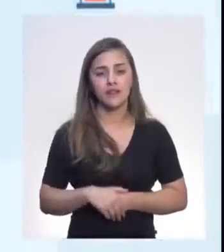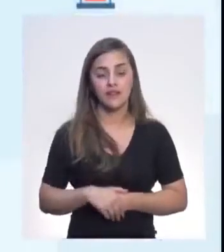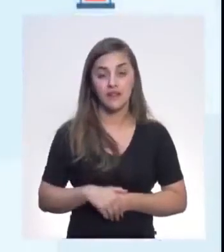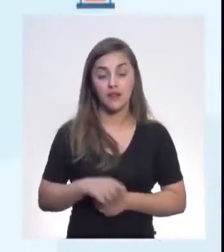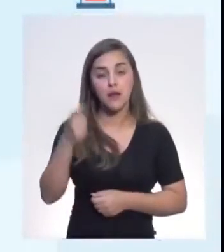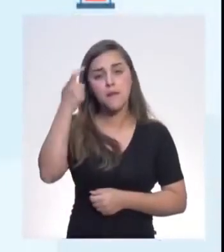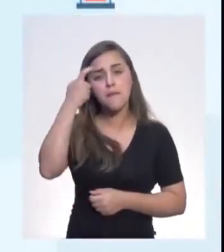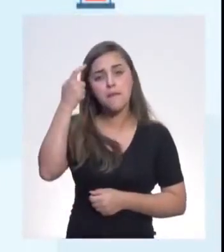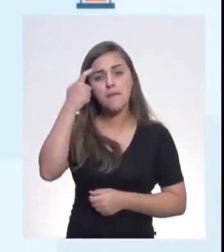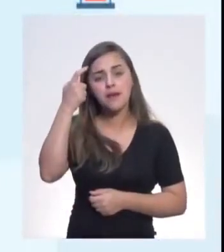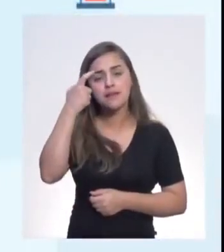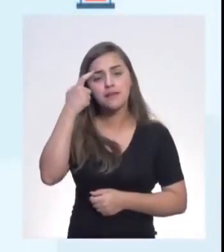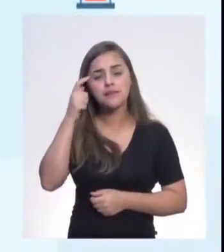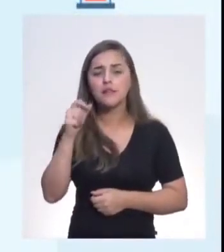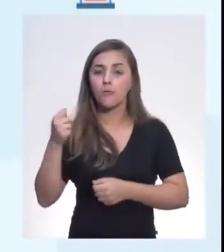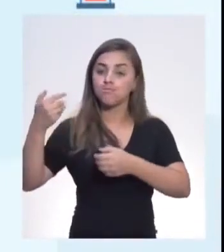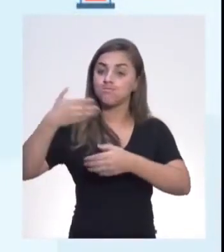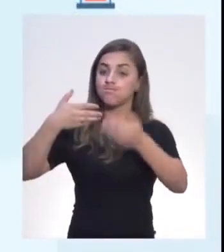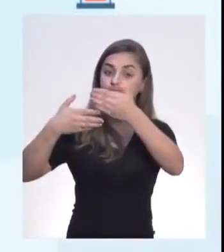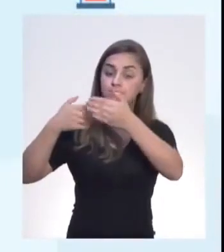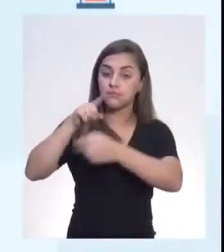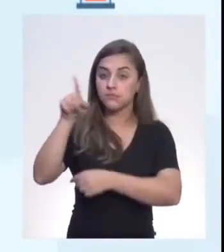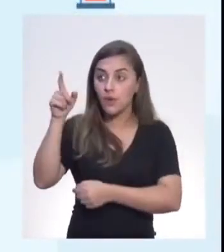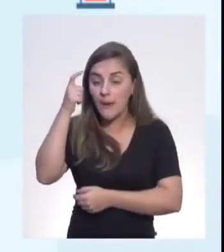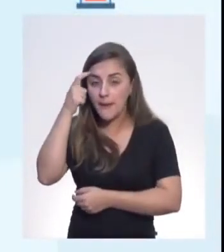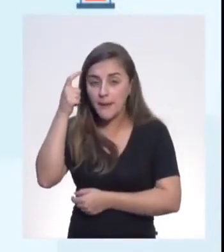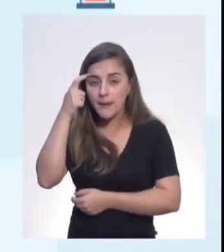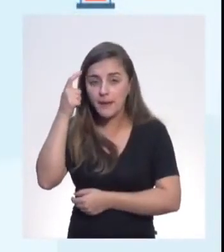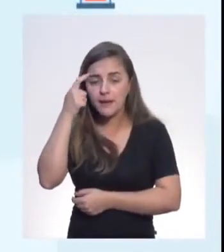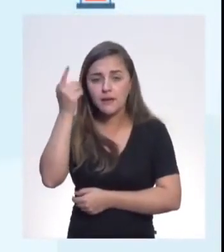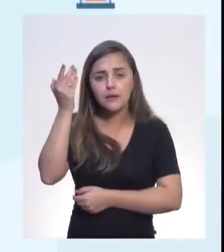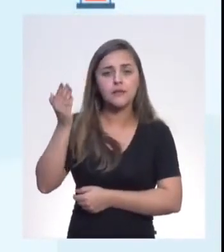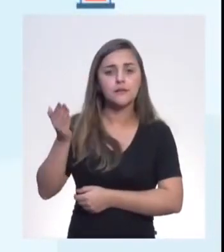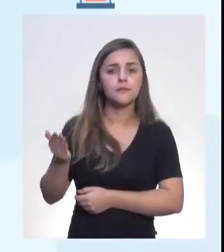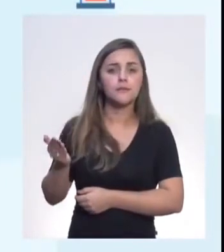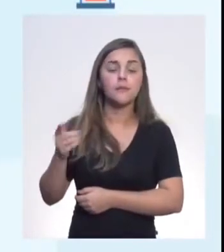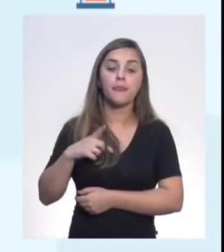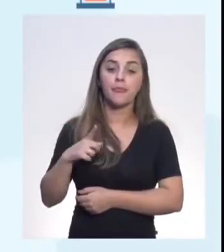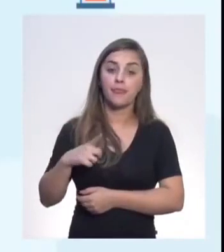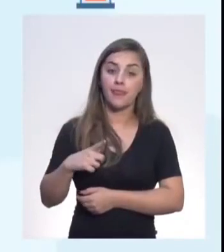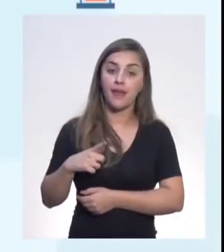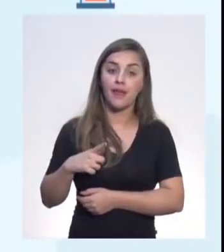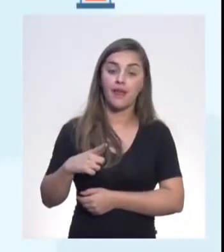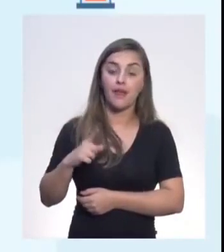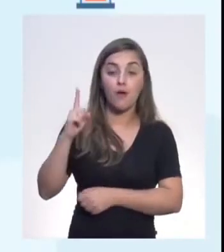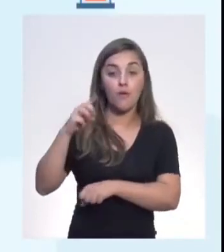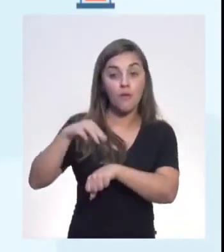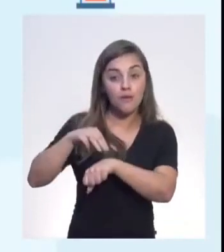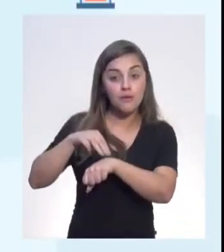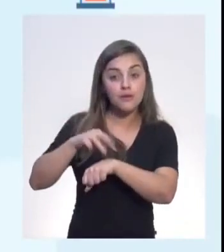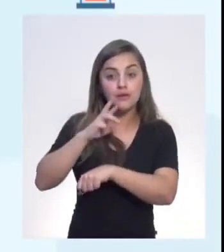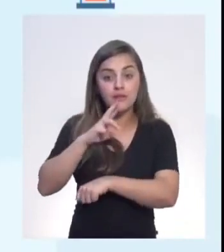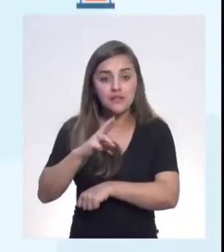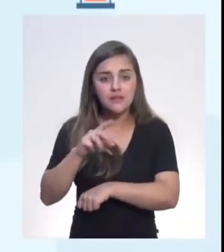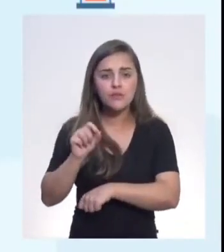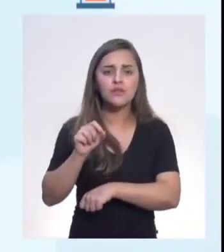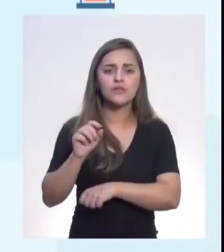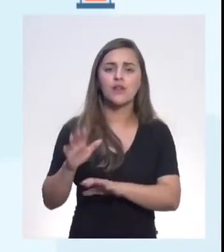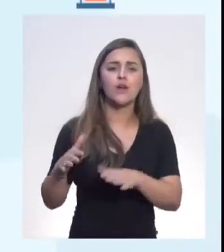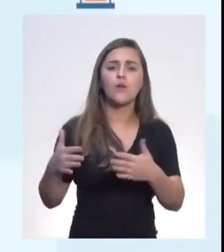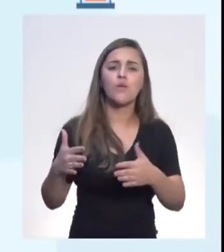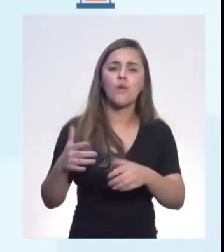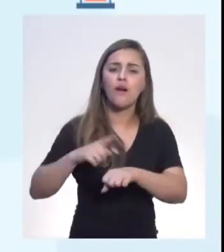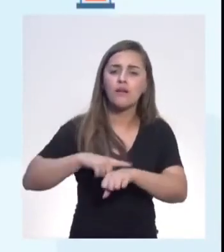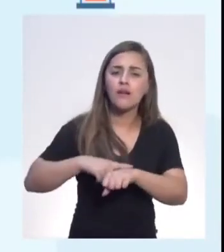esses questionamentos aí sobre os racismos que a gente tem durante a nossa vida e os diários que sofrem a população negra,